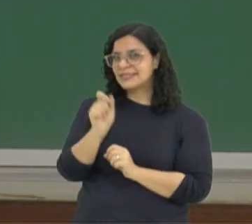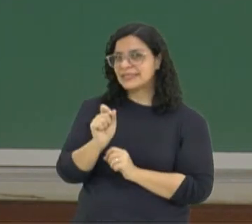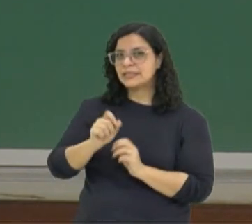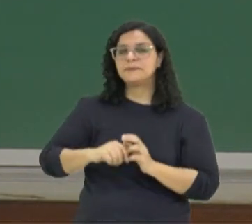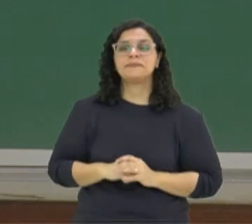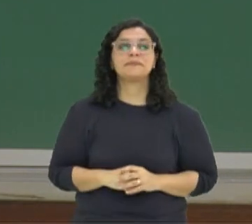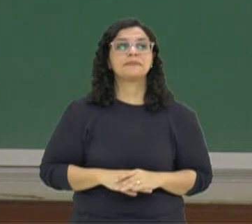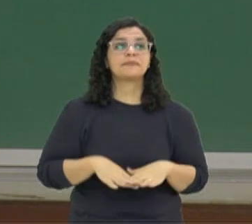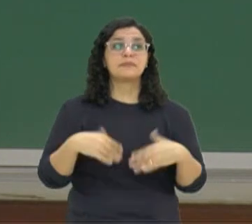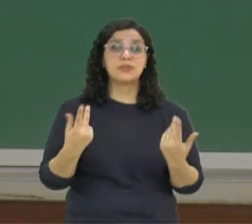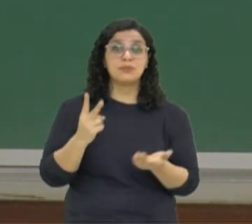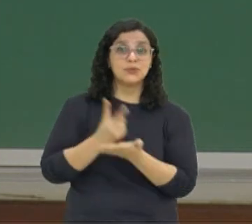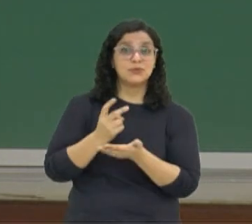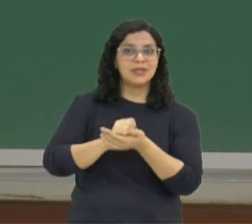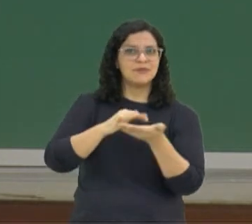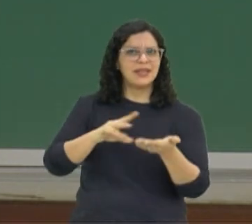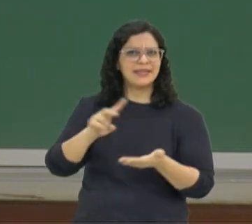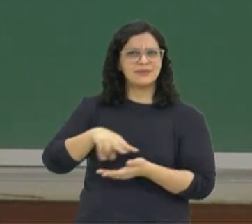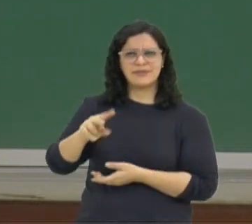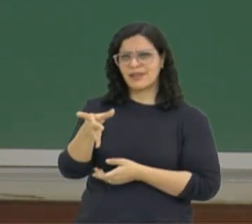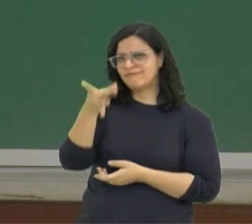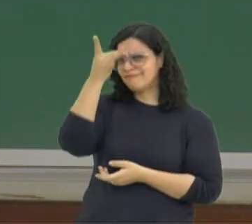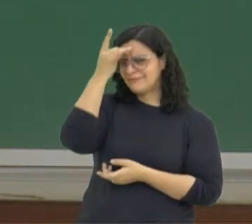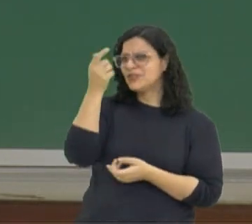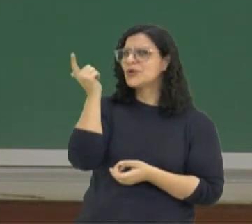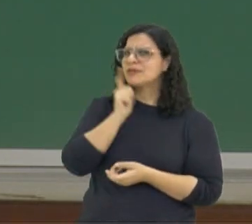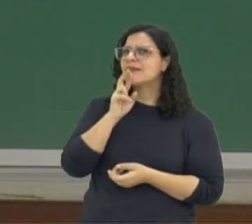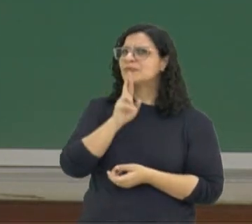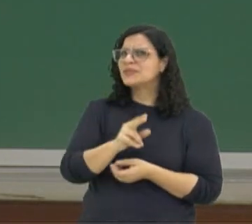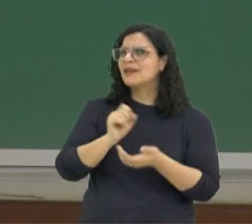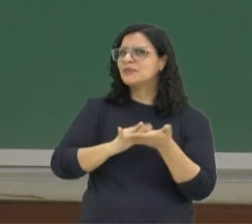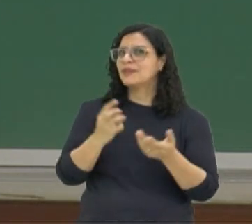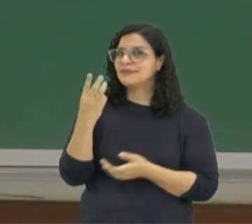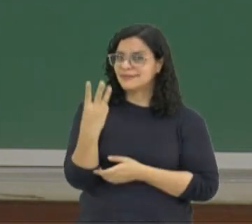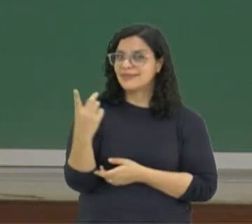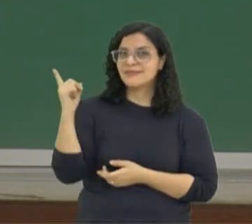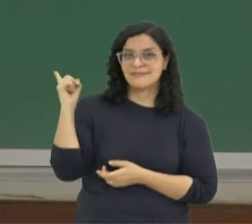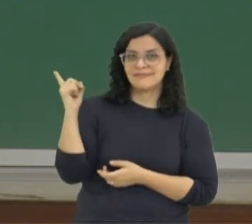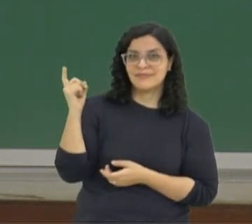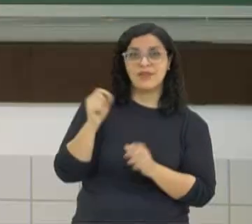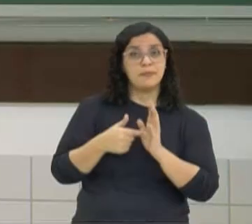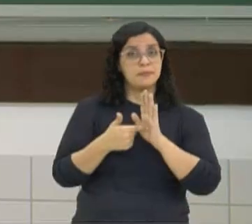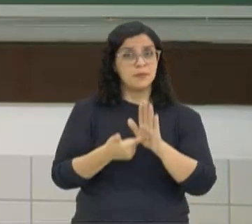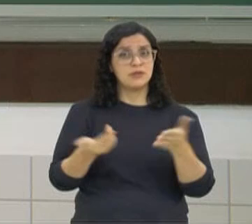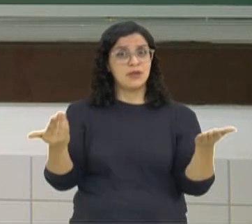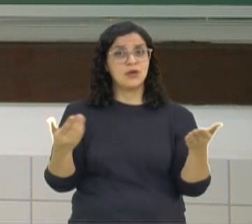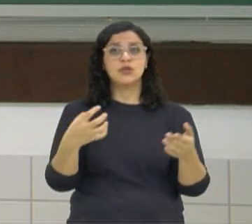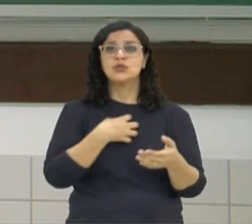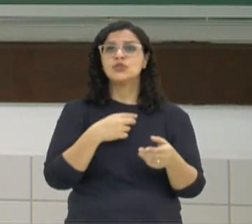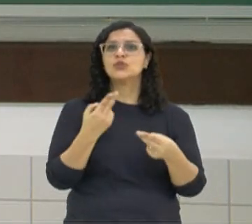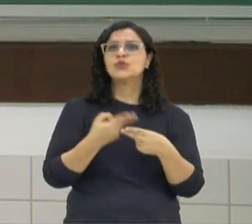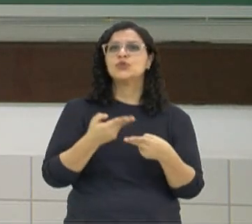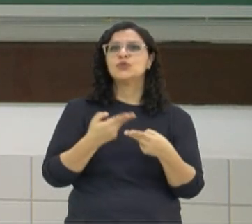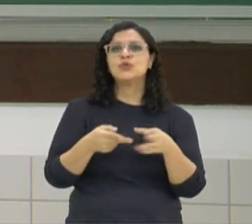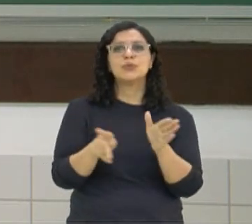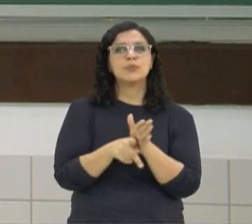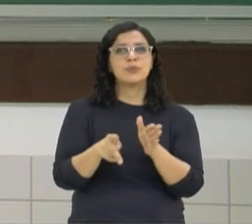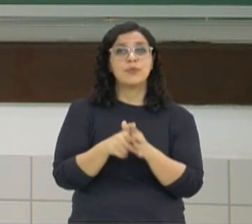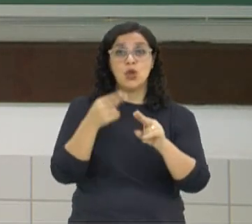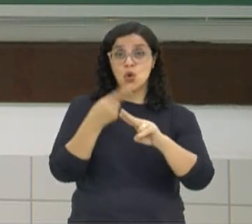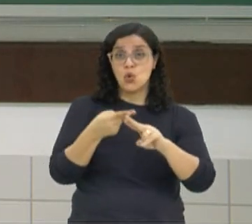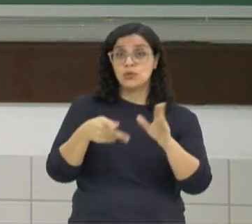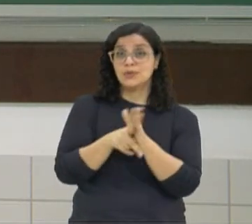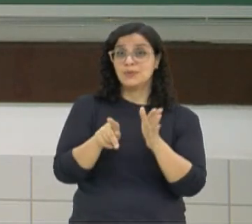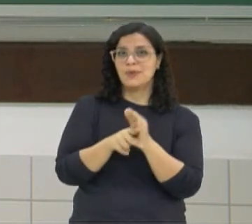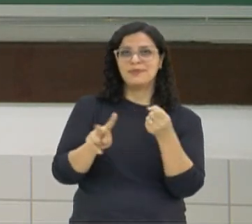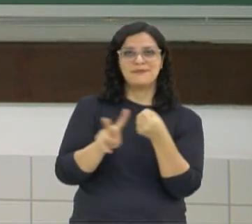Então, a ver, vamos ver se vocês conseguem aí resolver então uma questão que expressa, né, esses